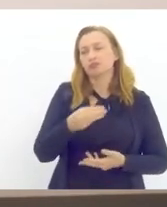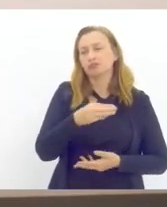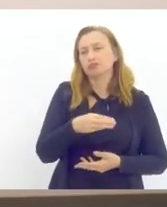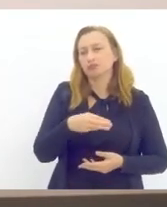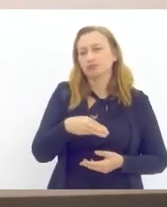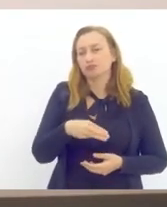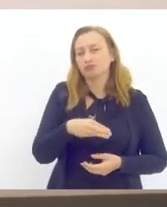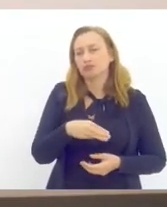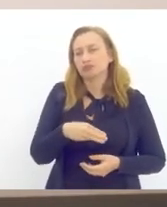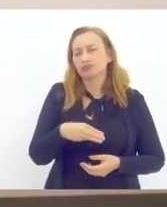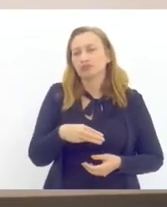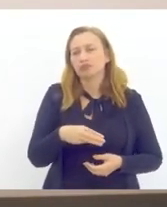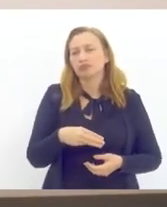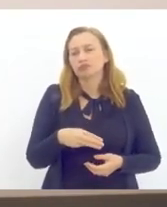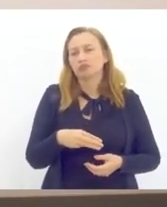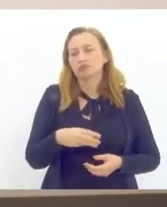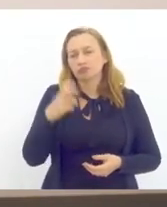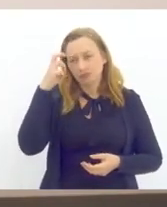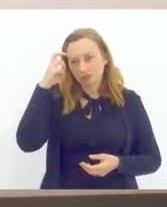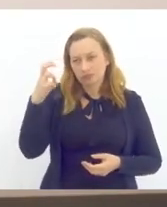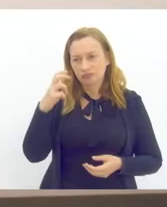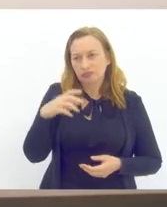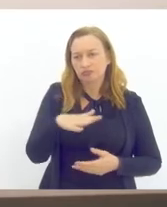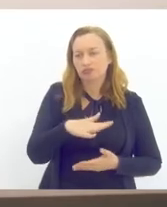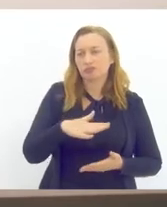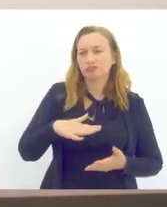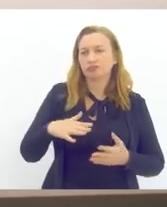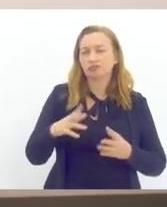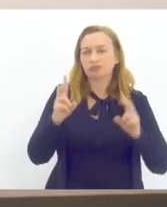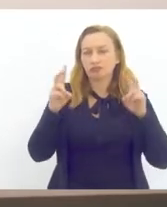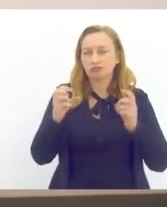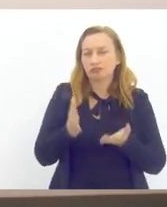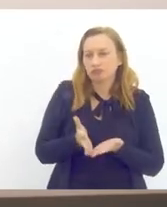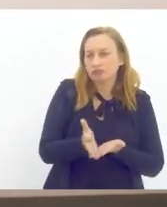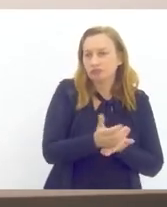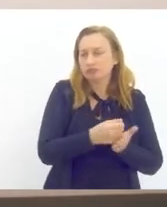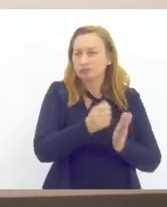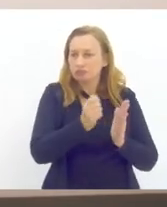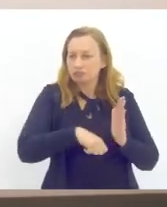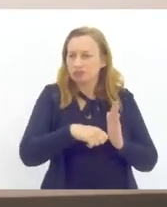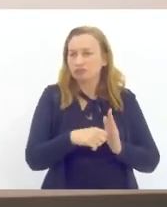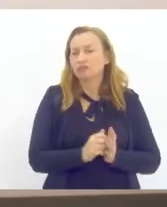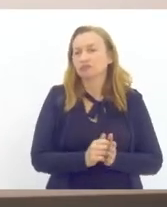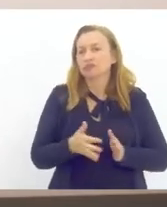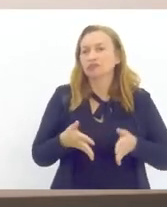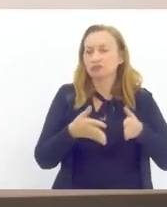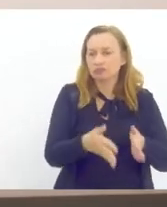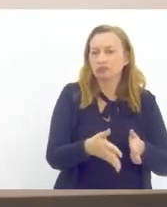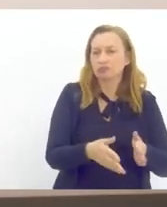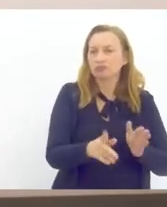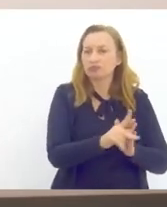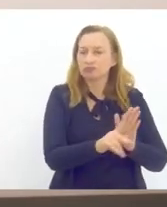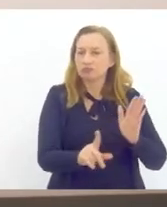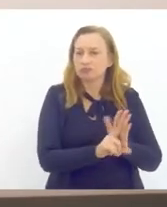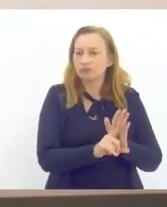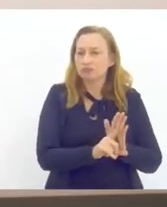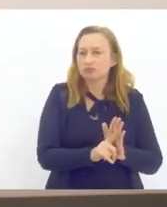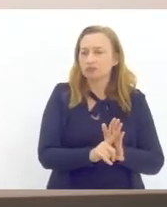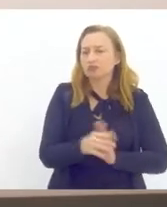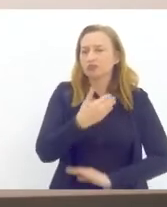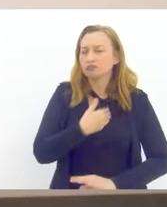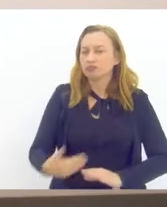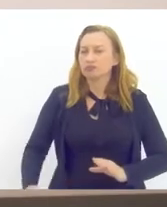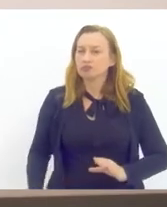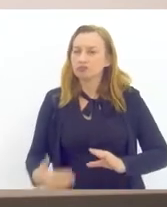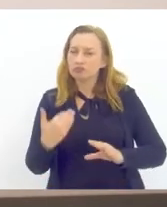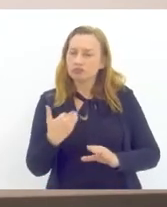na direção de resolver essa questão neste projeto de lei, quanto aponta na direção de que o governo envie uma mensagem